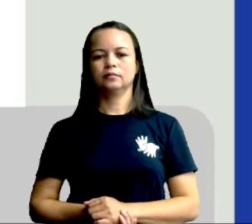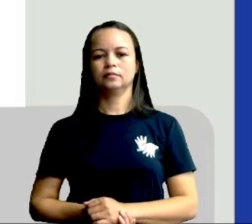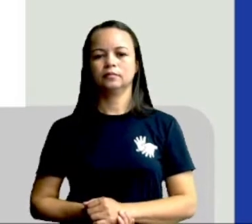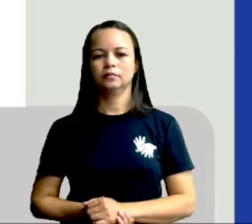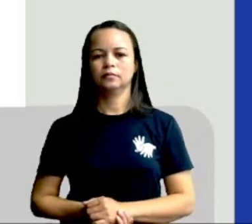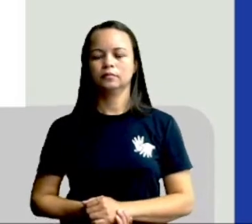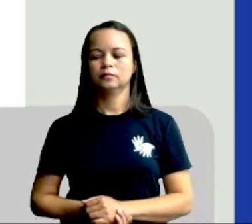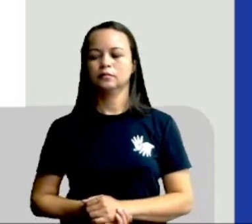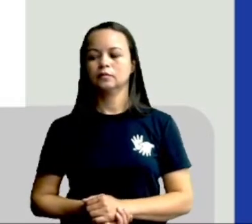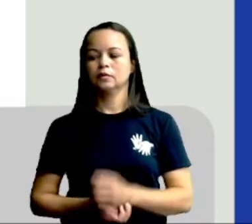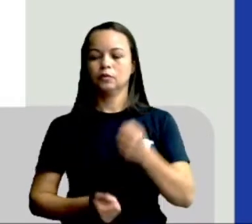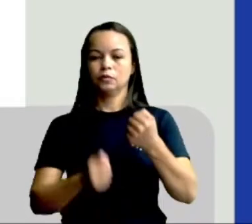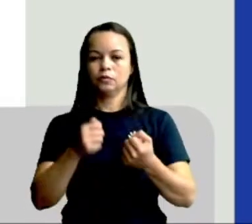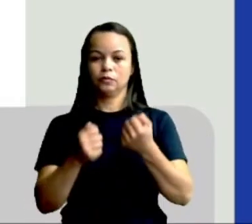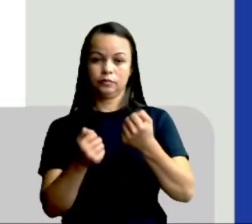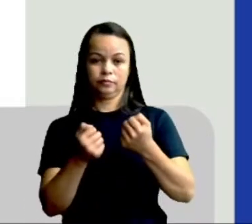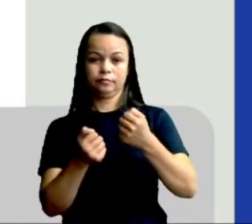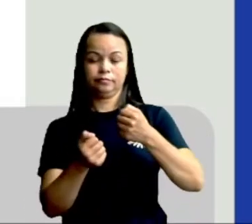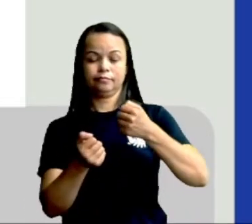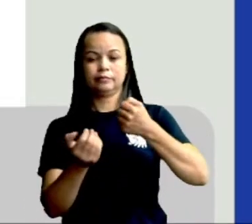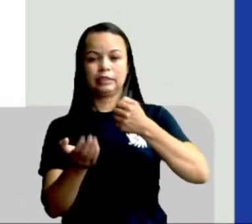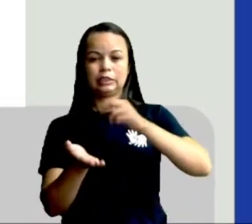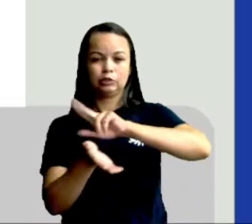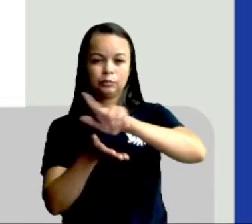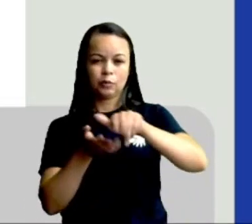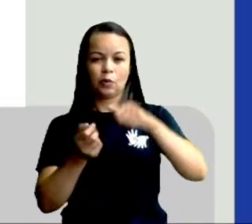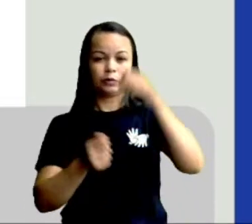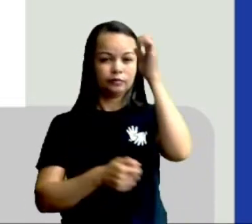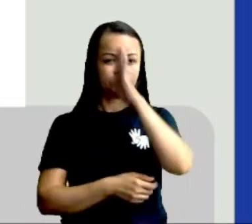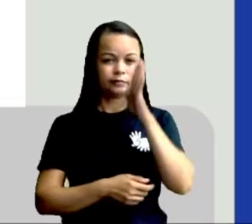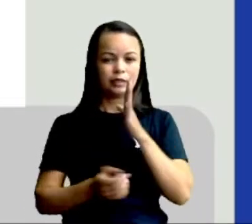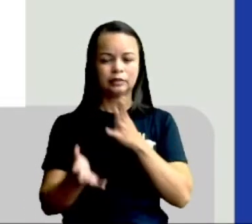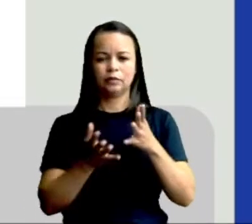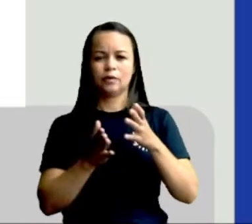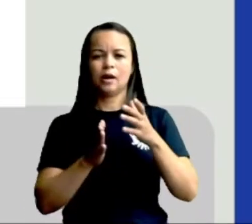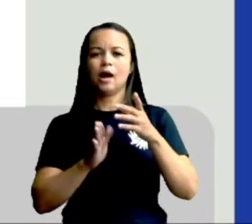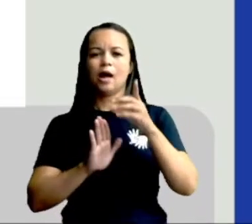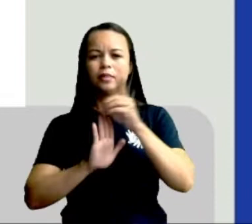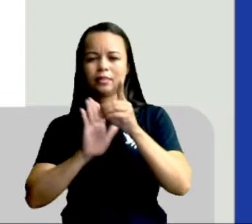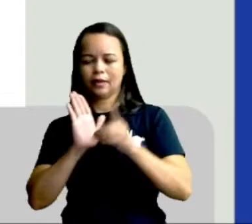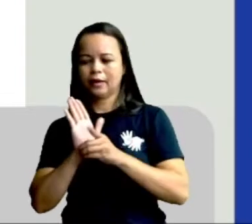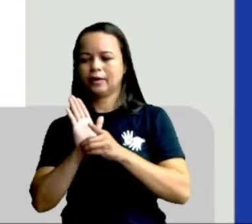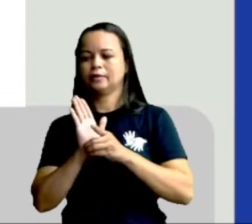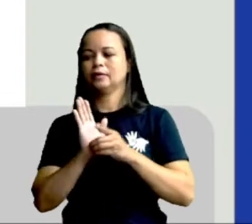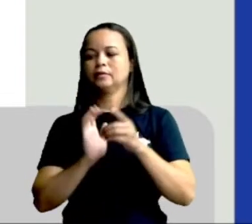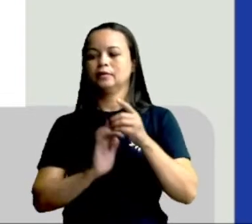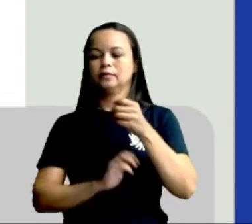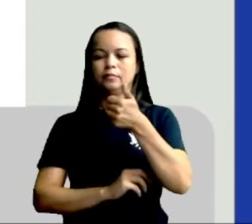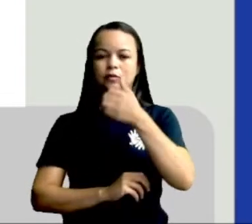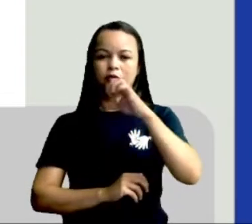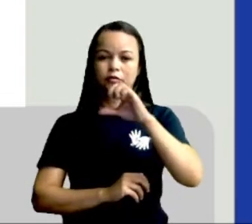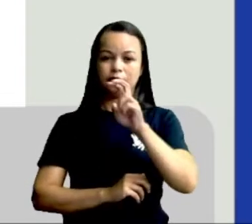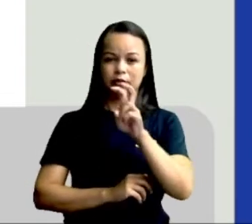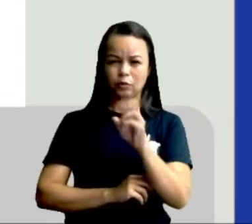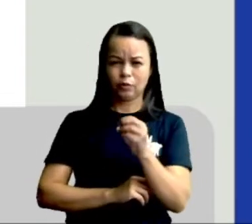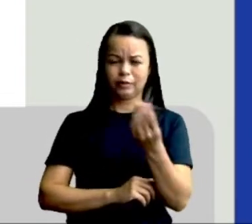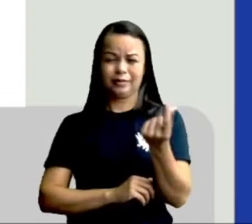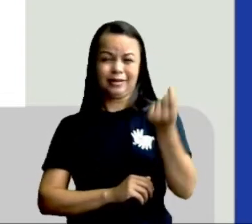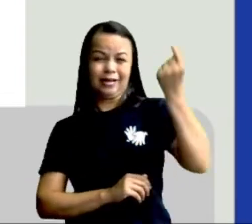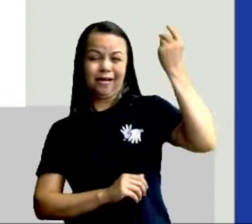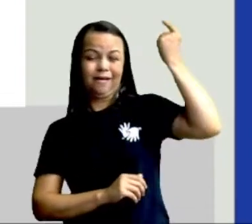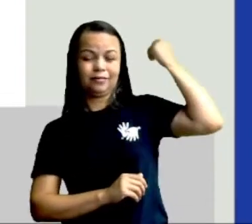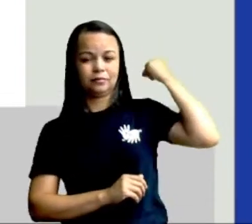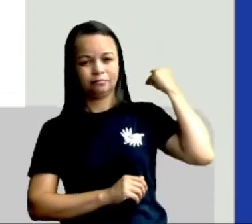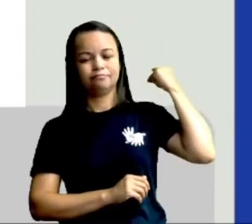O transporte no Brasil. Até a década de 1950, lá atrás, bem antigamente,